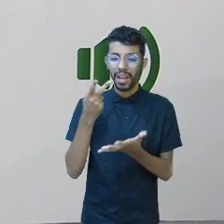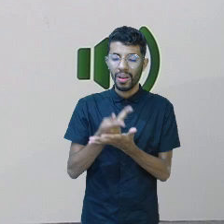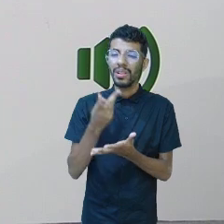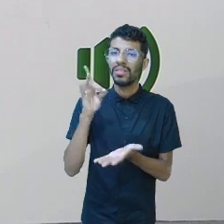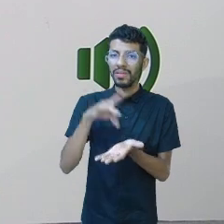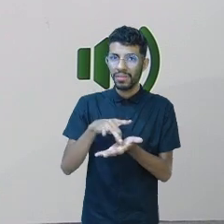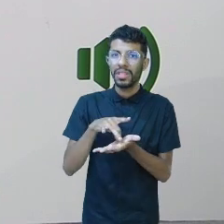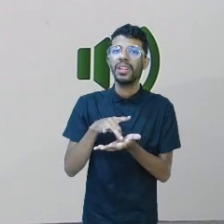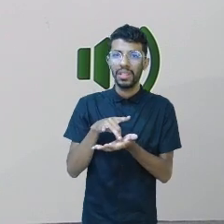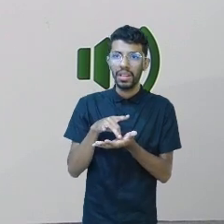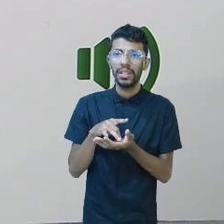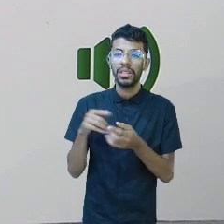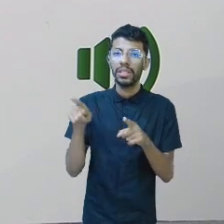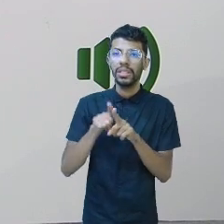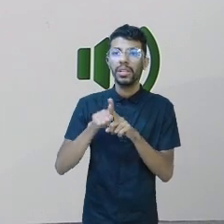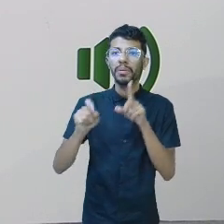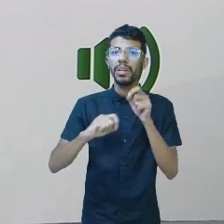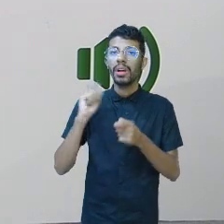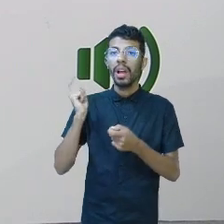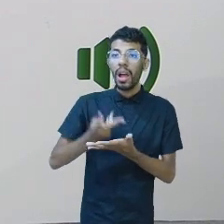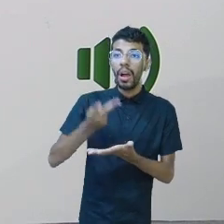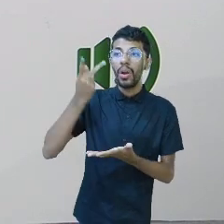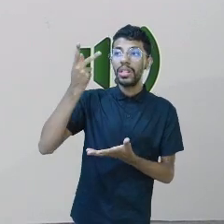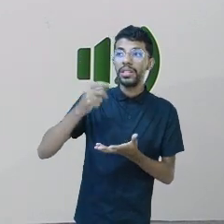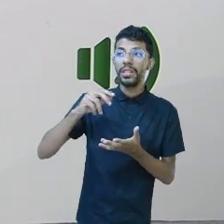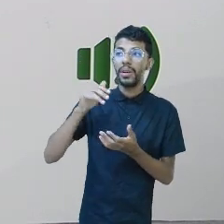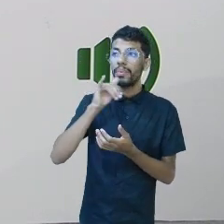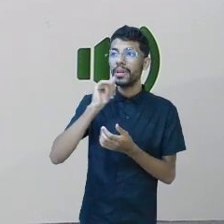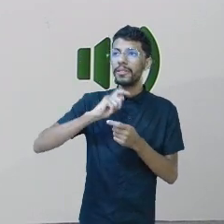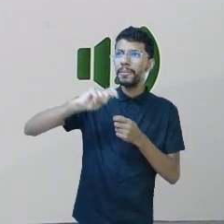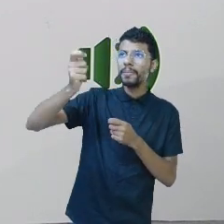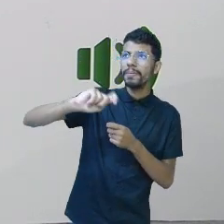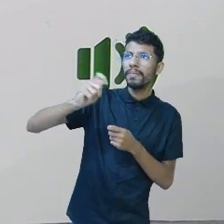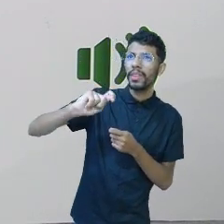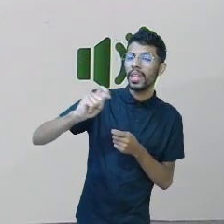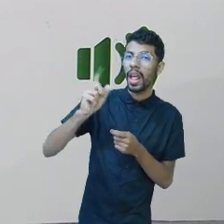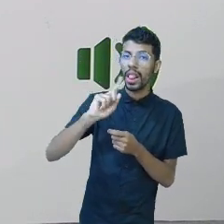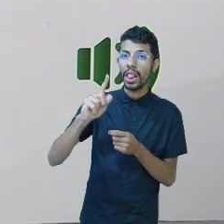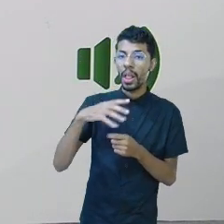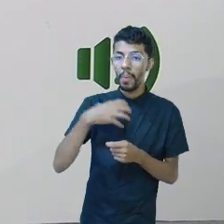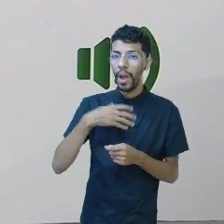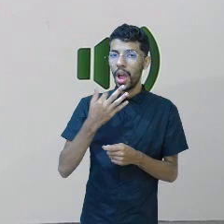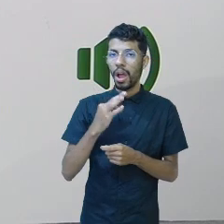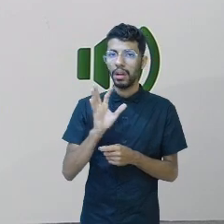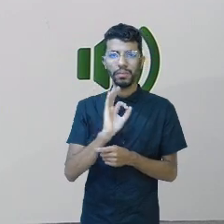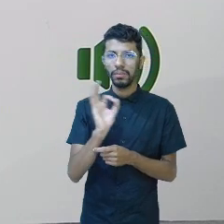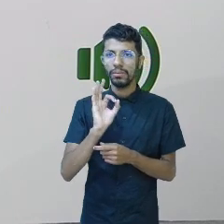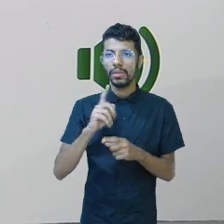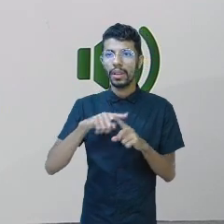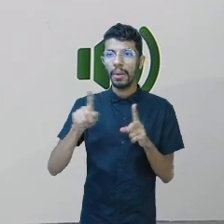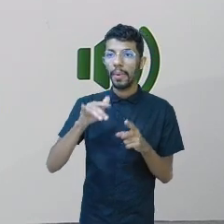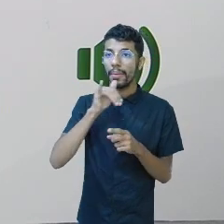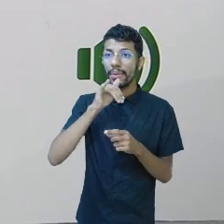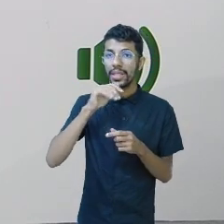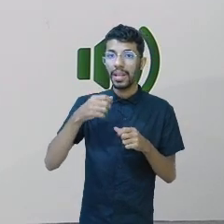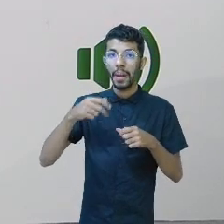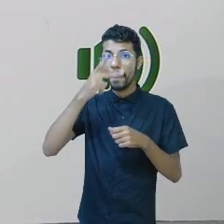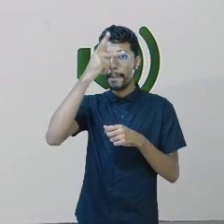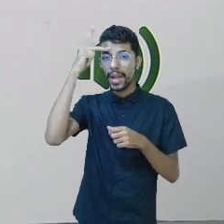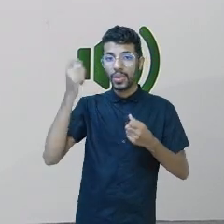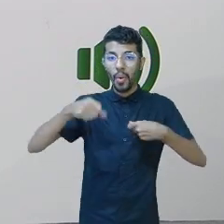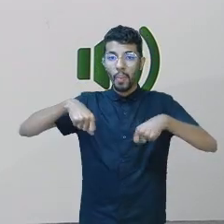verdade. E já aconteceu também, por exemplo, o menino brincando na rua de empinar pipa não machucou ele. Mas aí, alguns